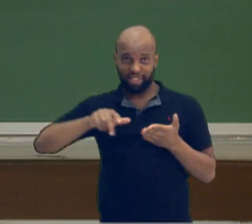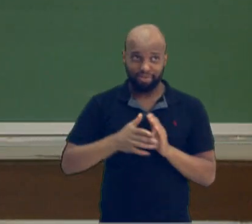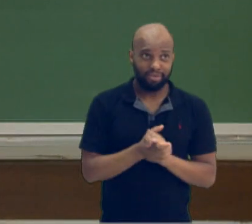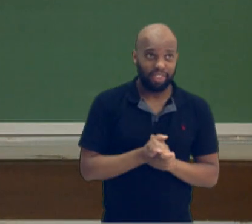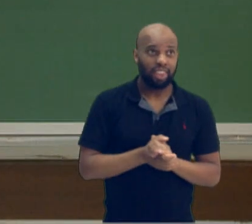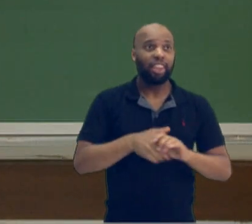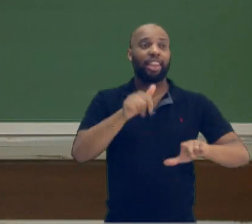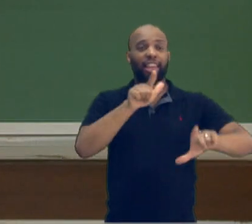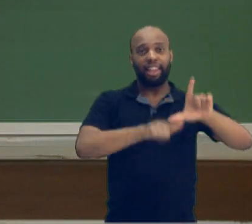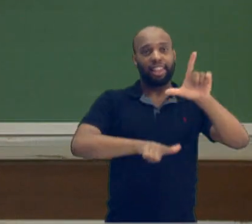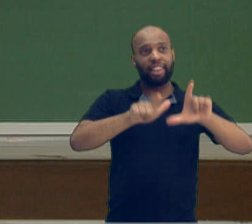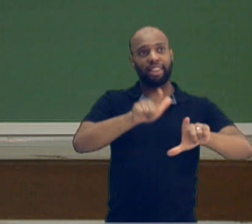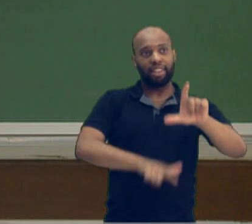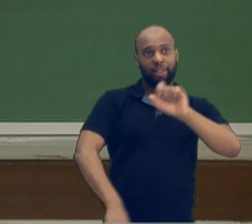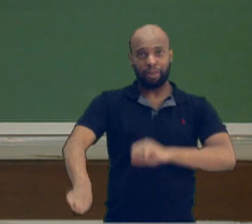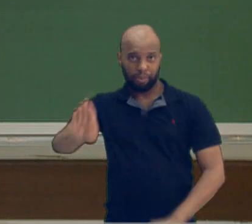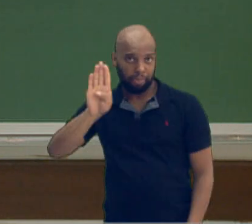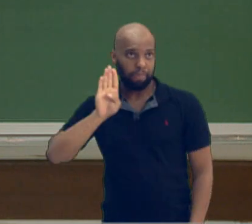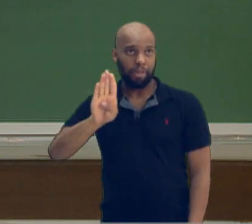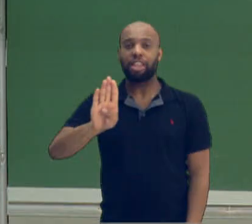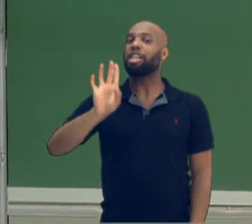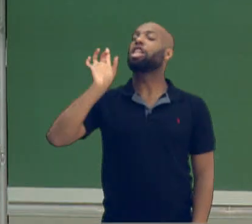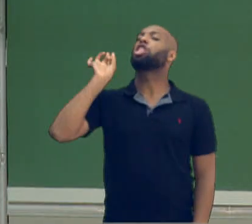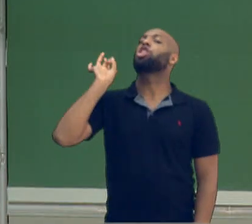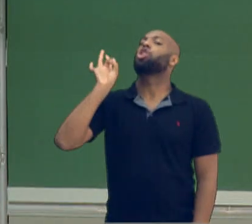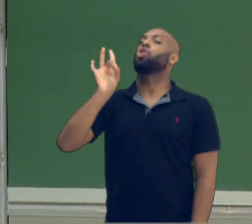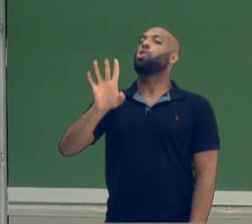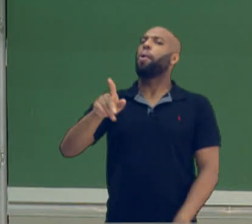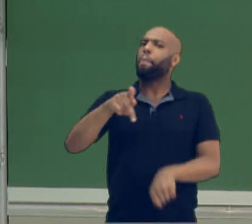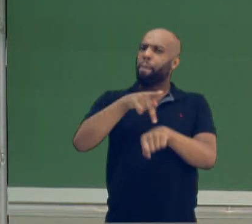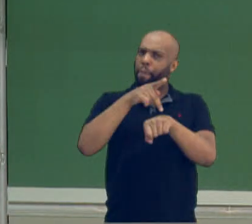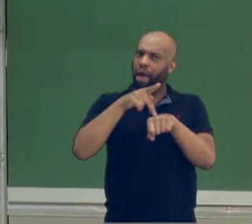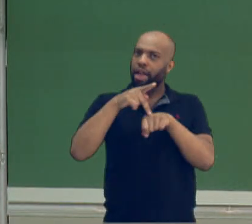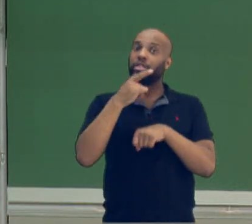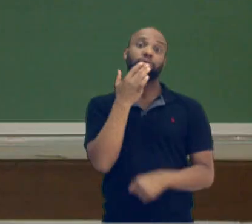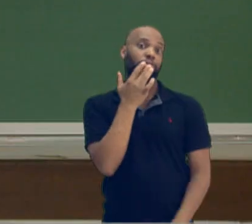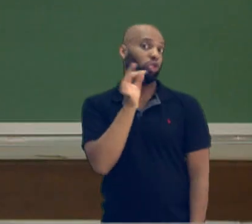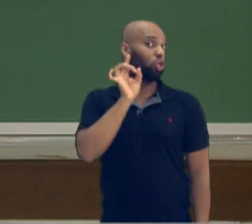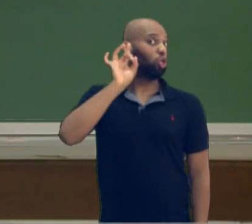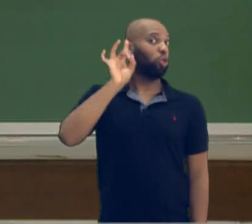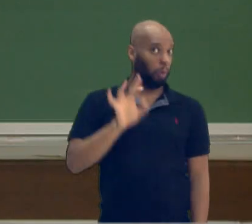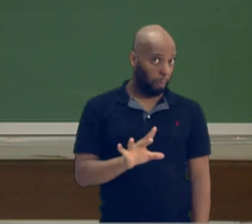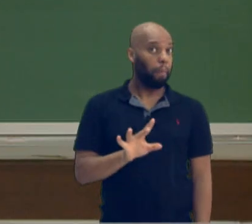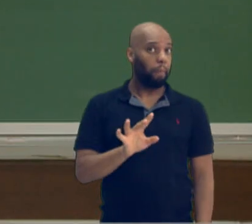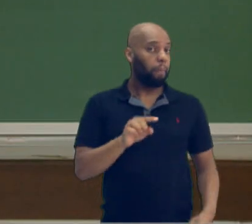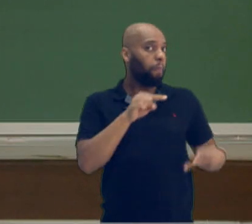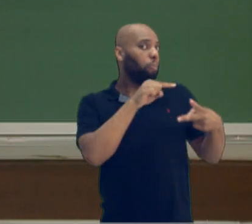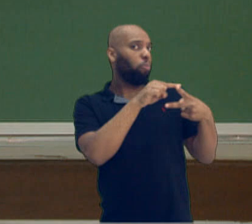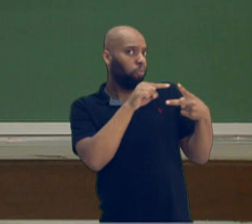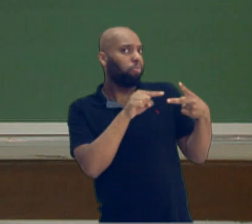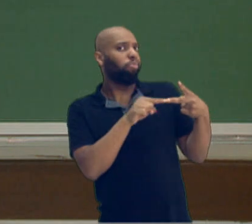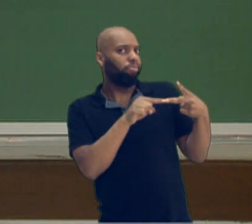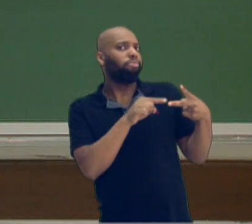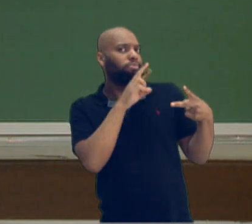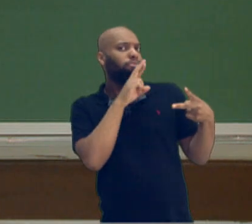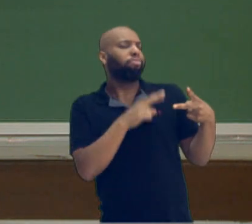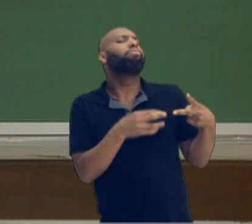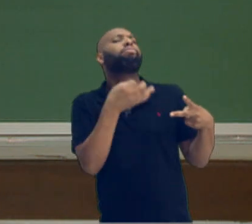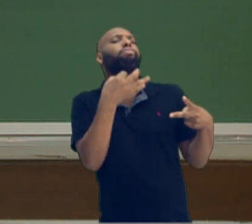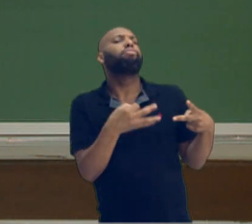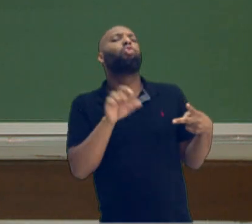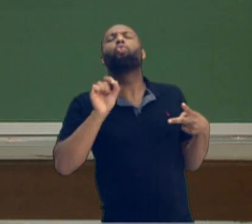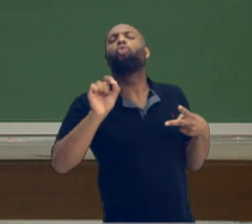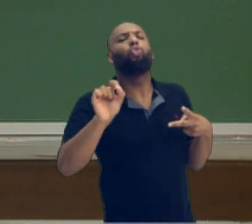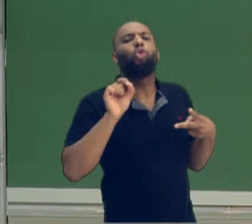etc. Letra B, somente pedrinhas coloridas. Qual seria a